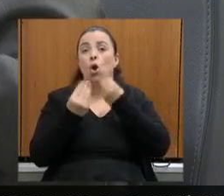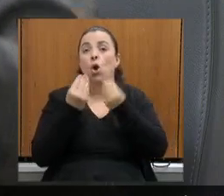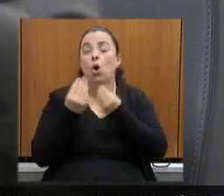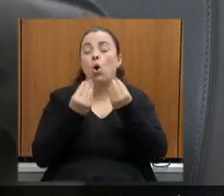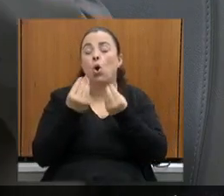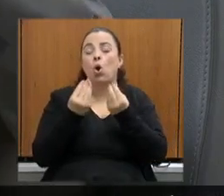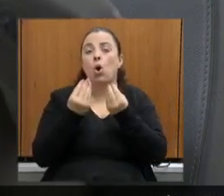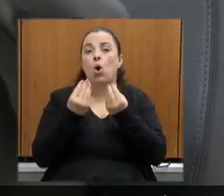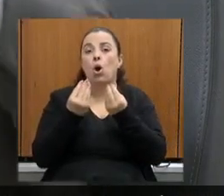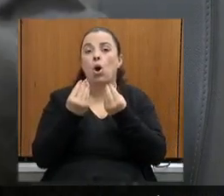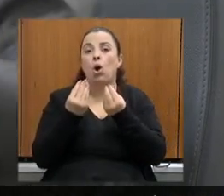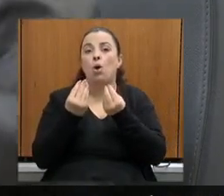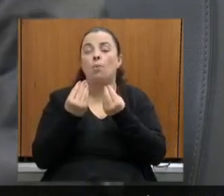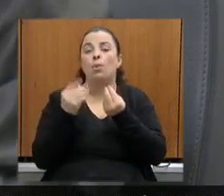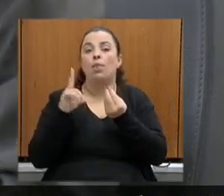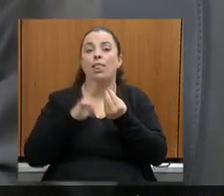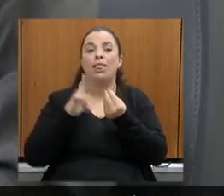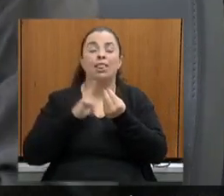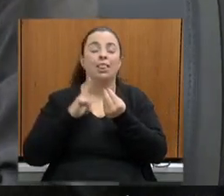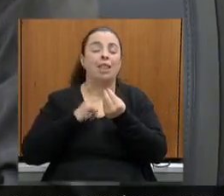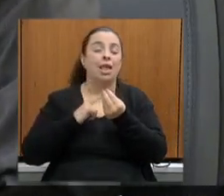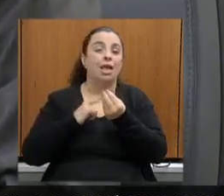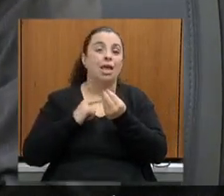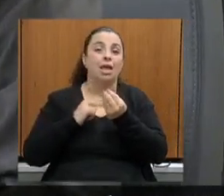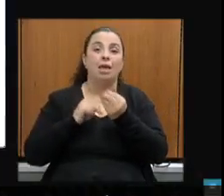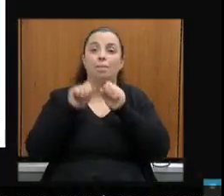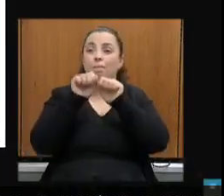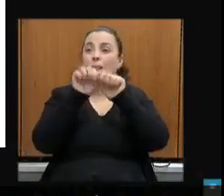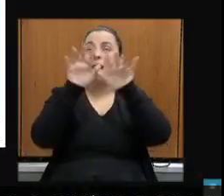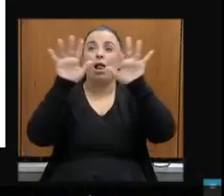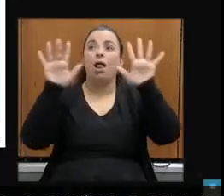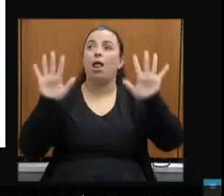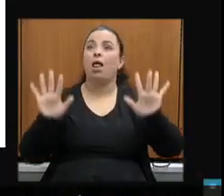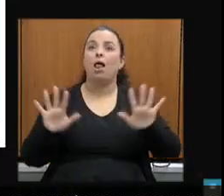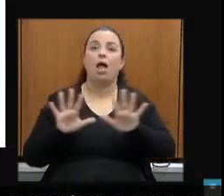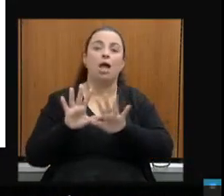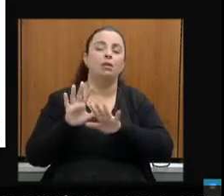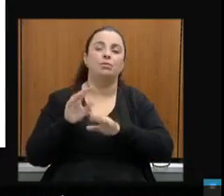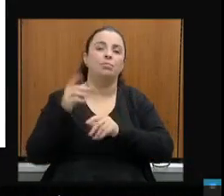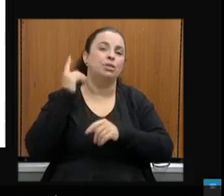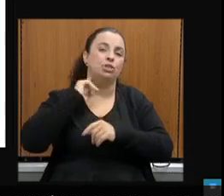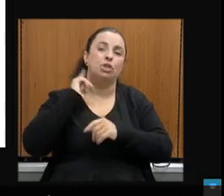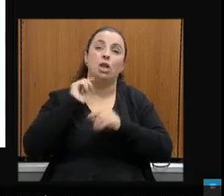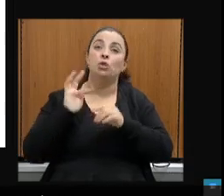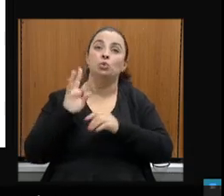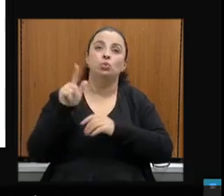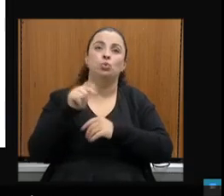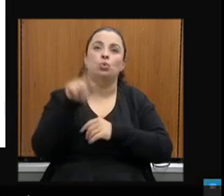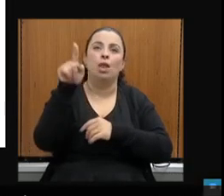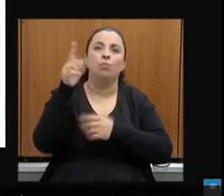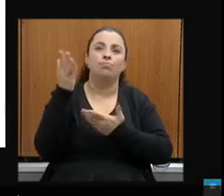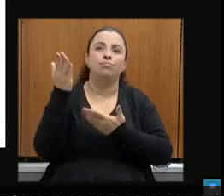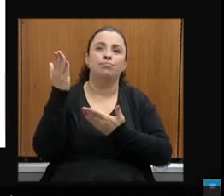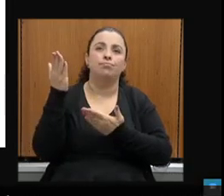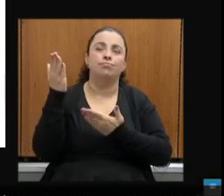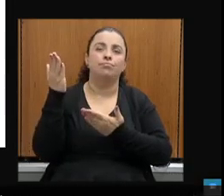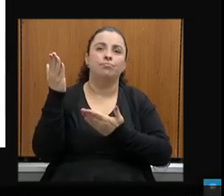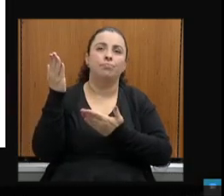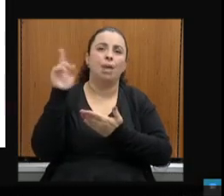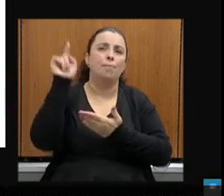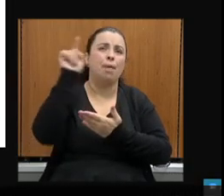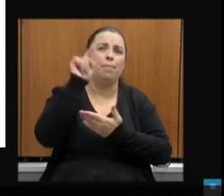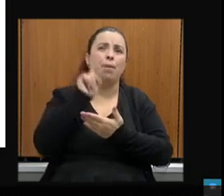página tá absolutamente espalhado em todo o estado né Tá espalhado tanto essas 19 né como os